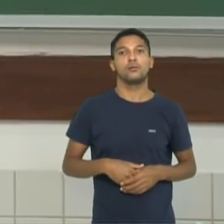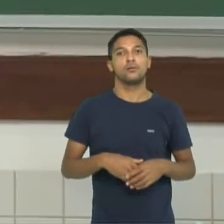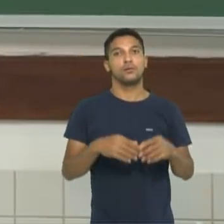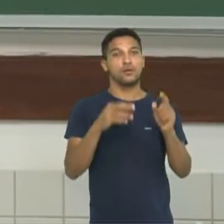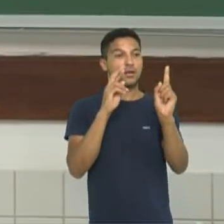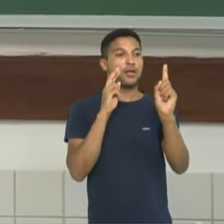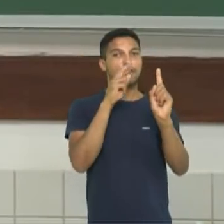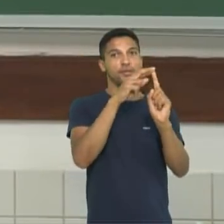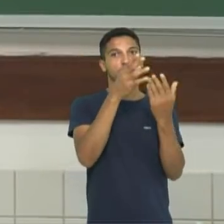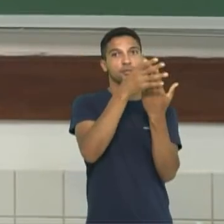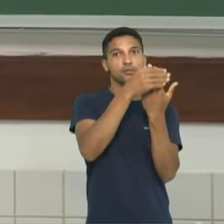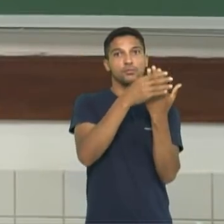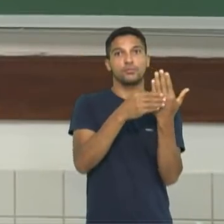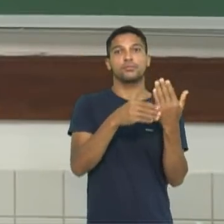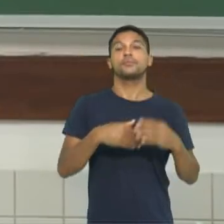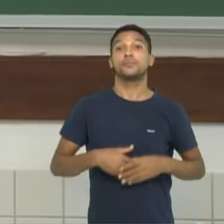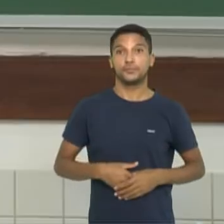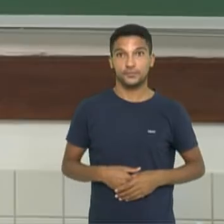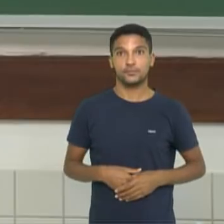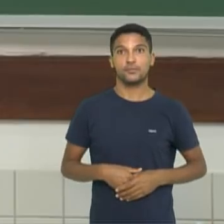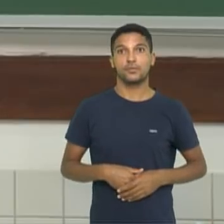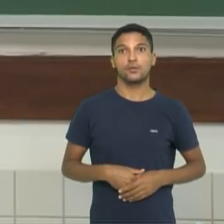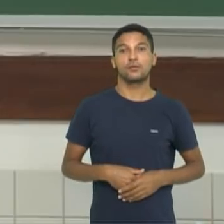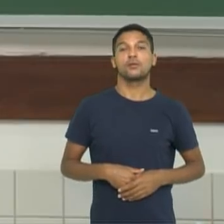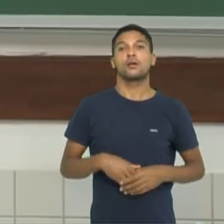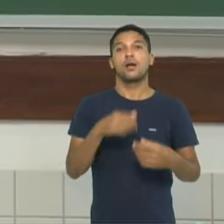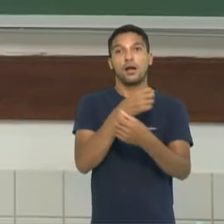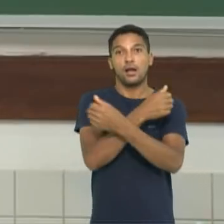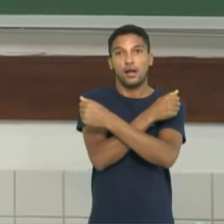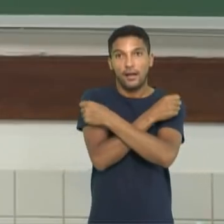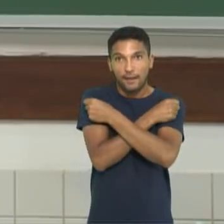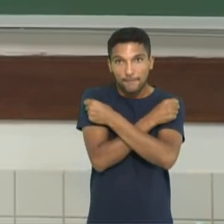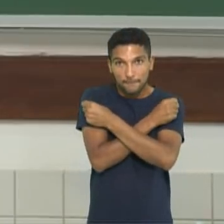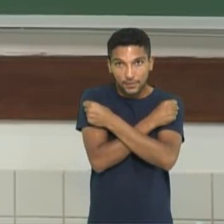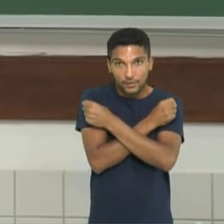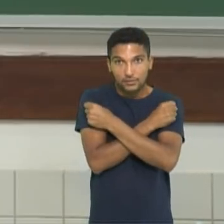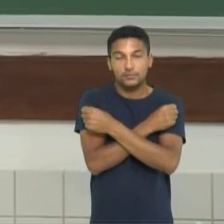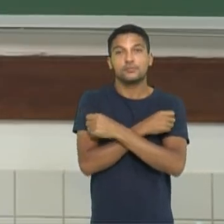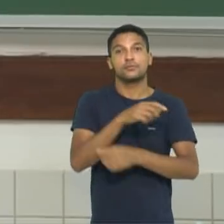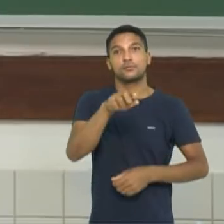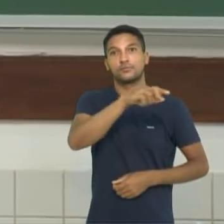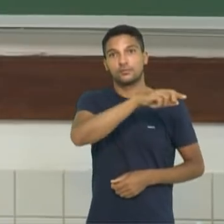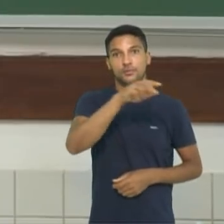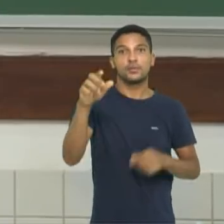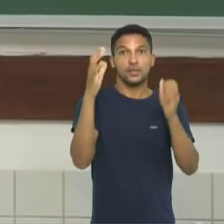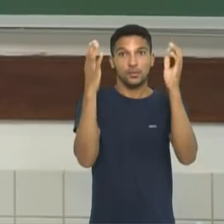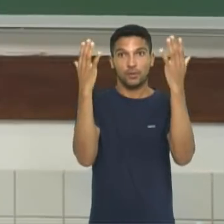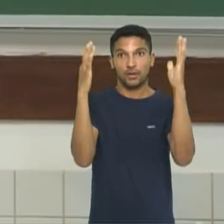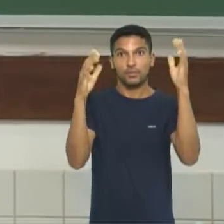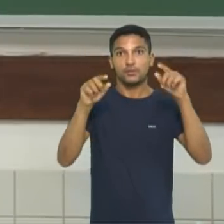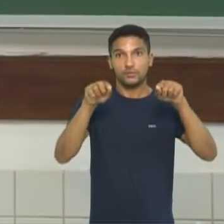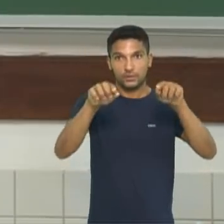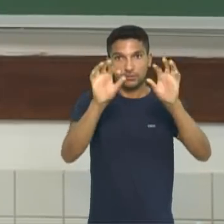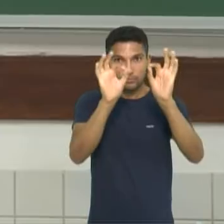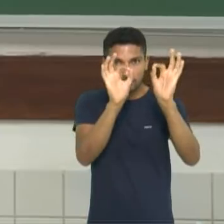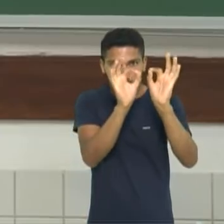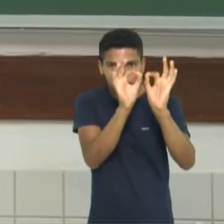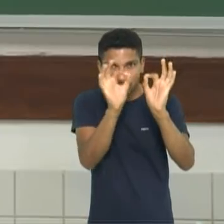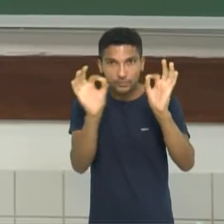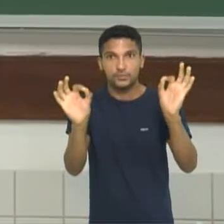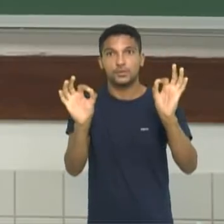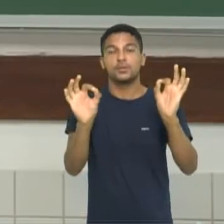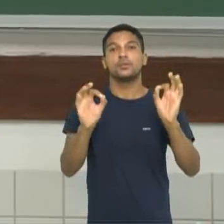estudos, né? Um abraço enorme para todos, parabéns por estarem aí nos assistindo e permaneçam em suas casas se puderem.